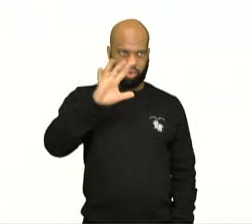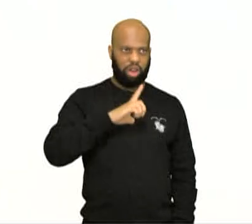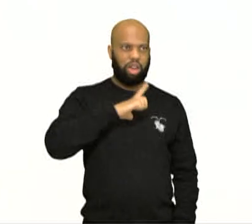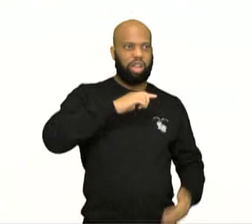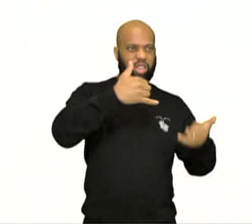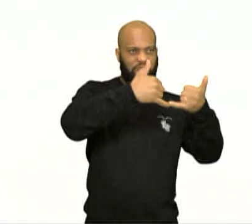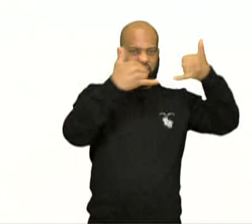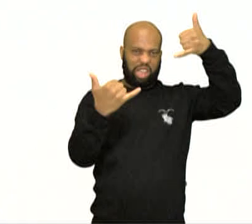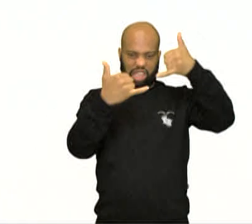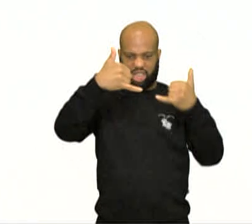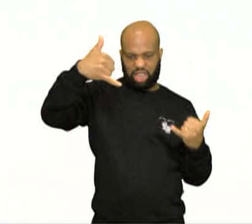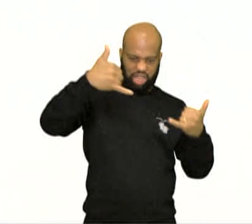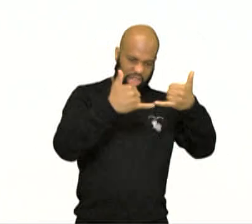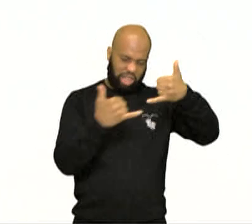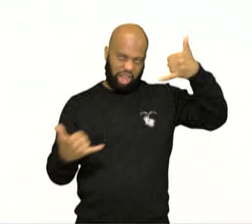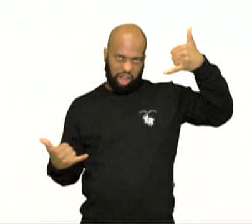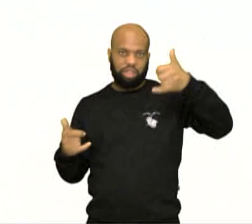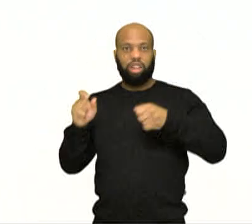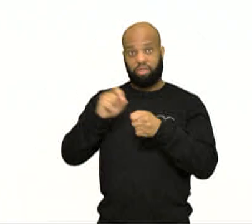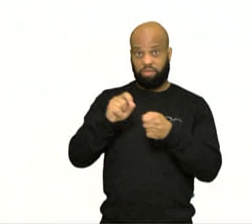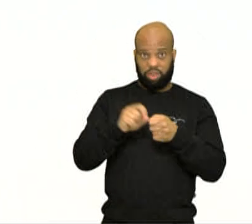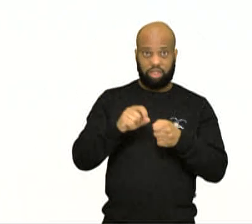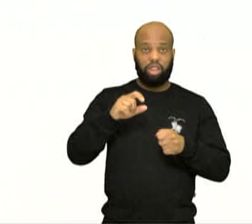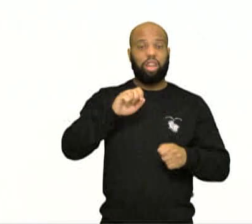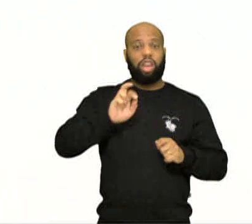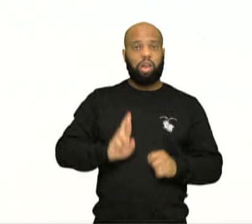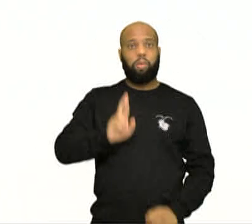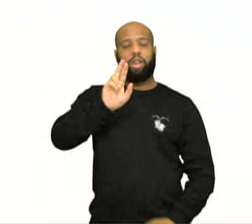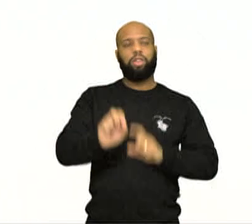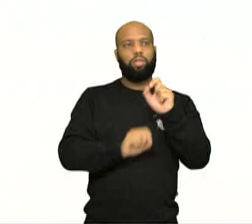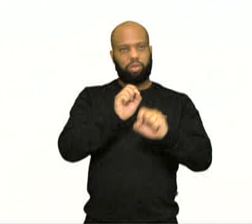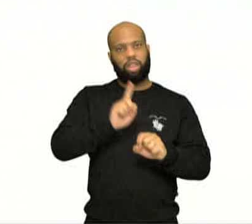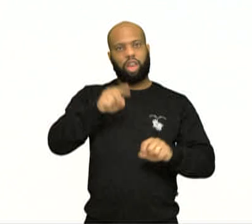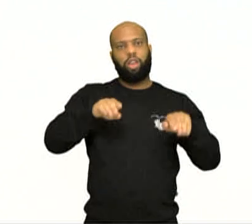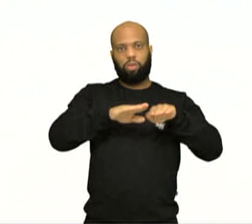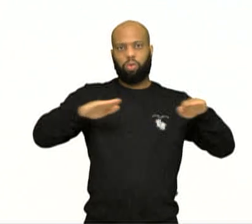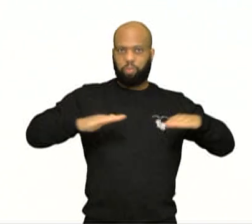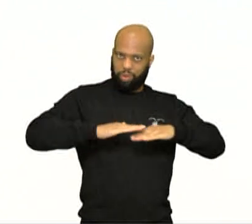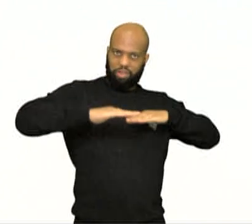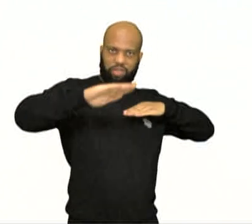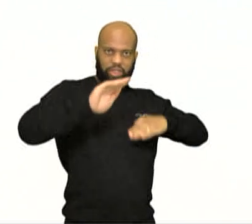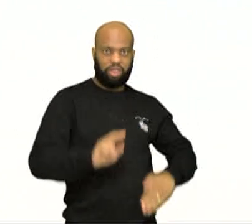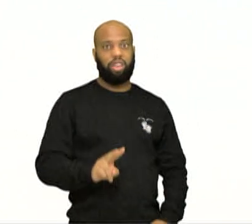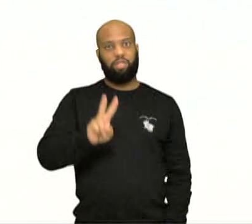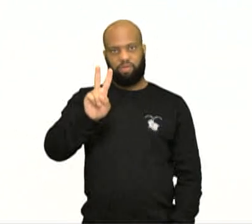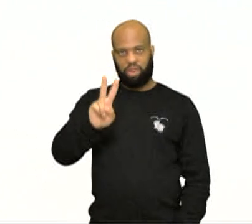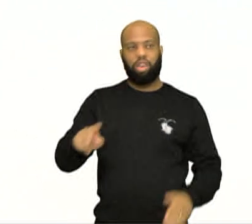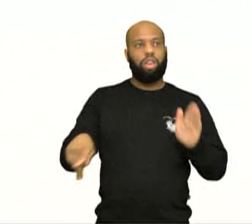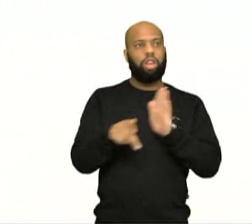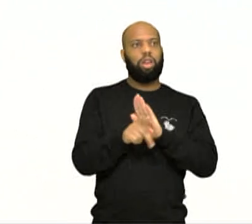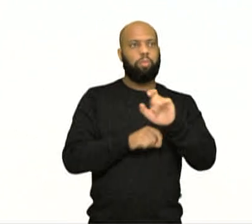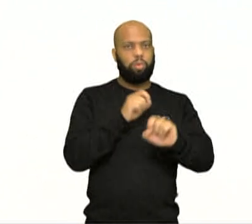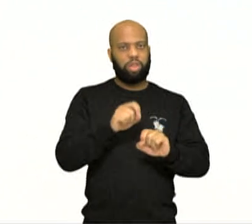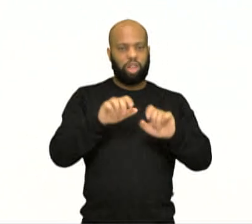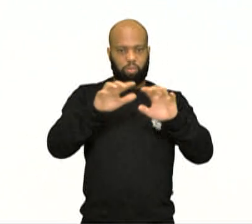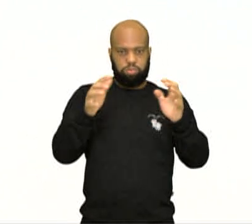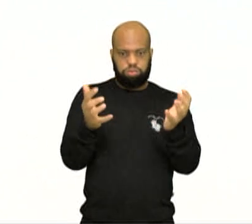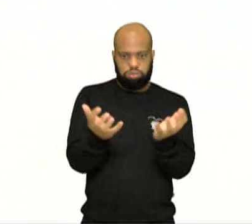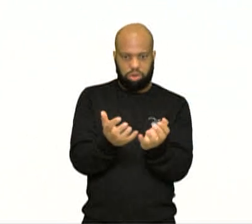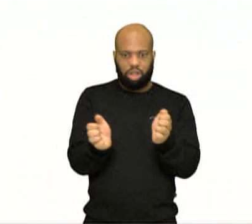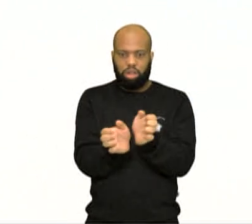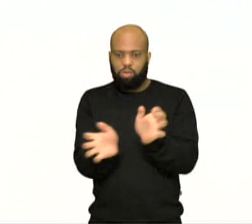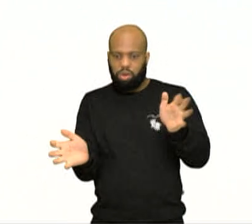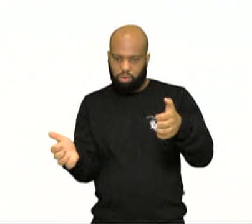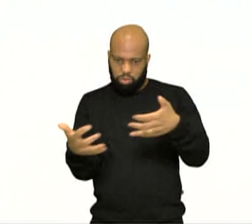figura, as linhas tracejadas representam superfícies equipotenciais de um campo elétrico. As linhas cheias 1, 2, 3,